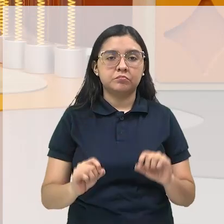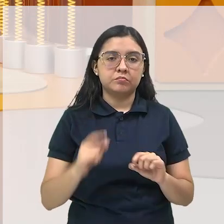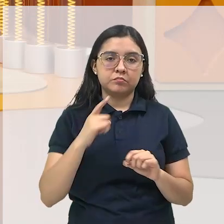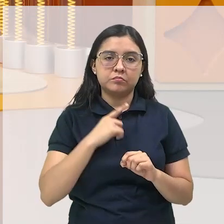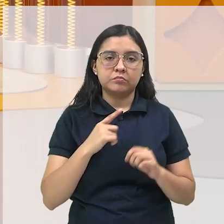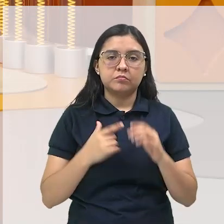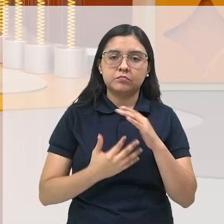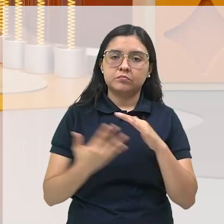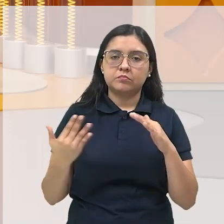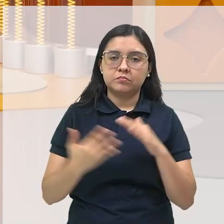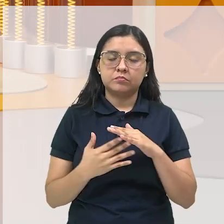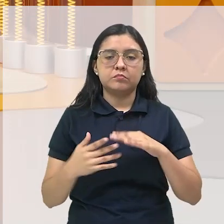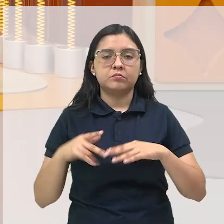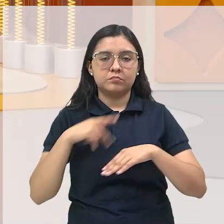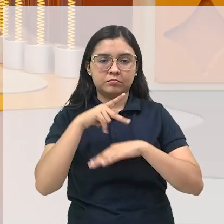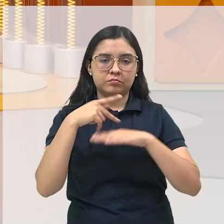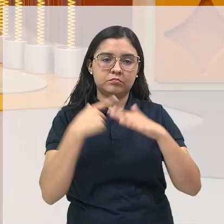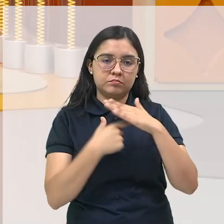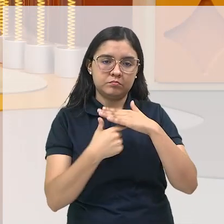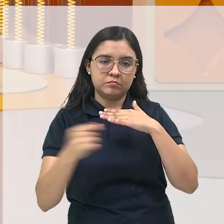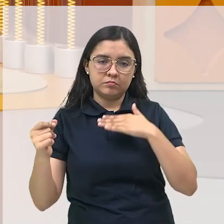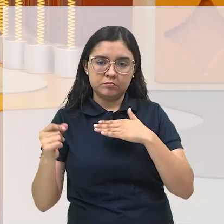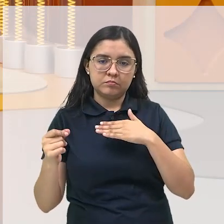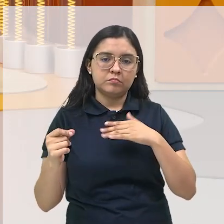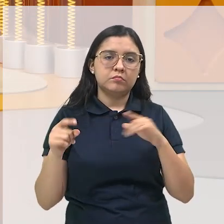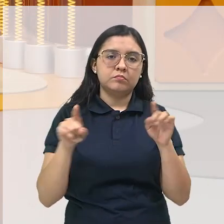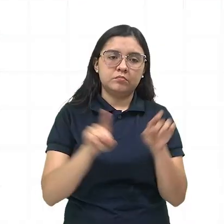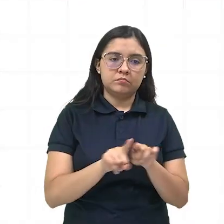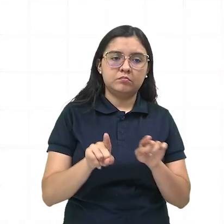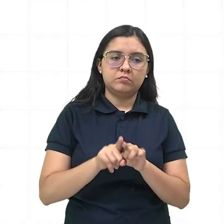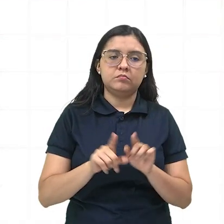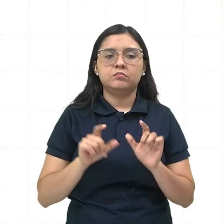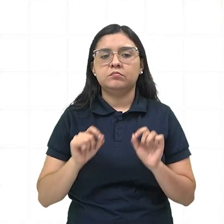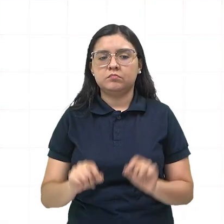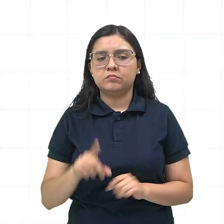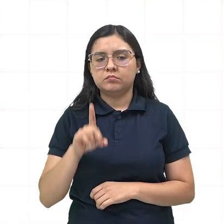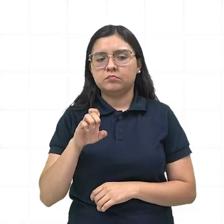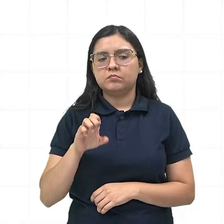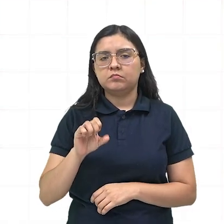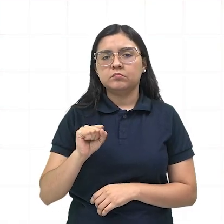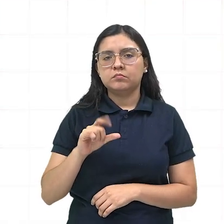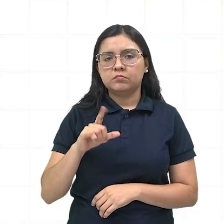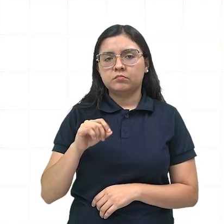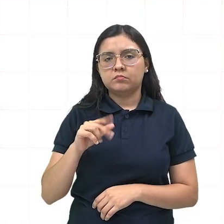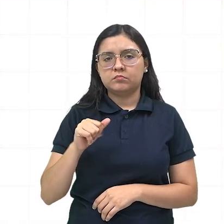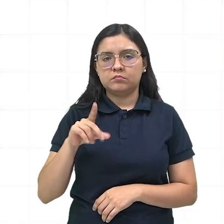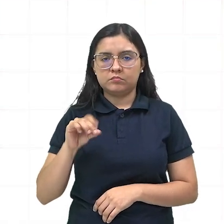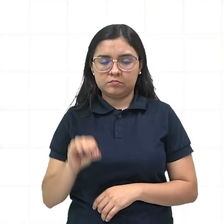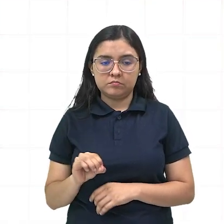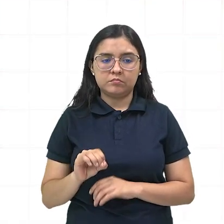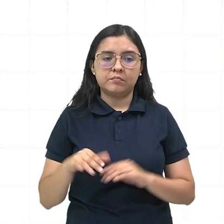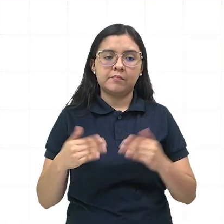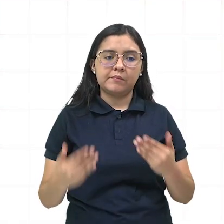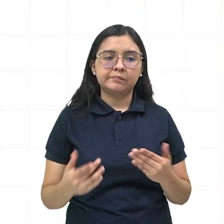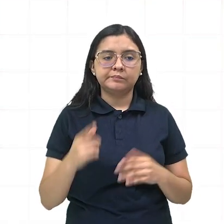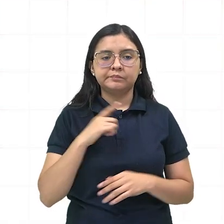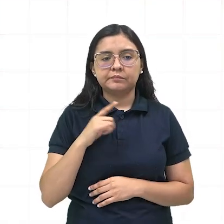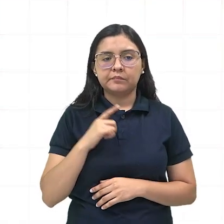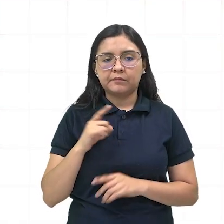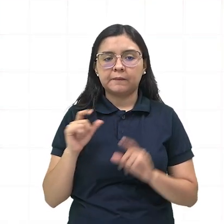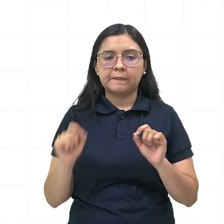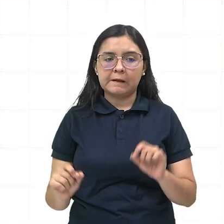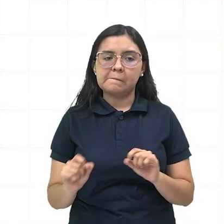que é um refugiado e do que é um deslocado interno. Vamos dar uma olhada nessa próxima tela aí. A palavra imigrante e a